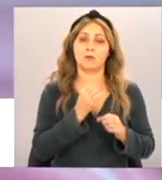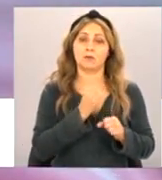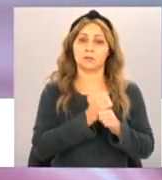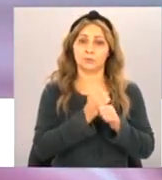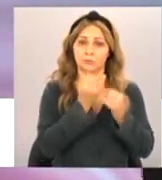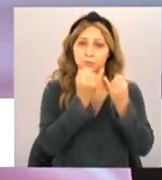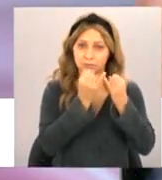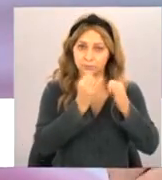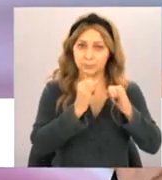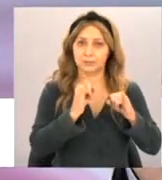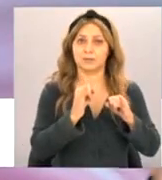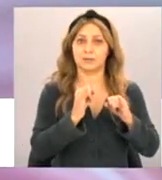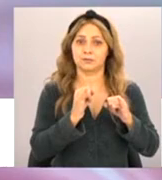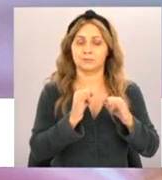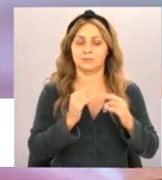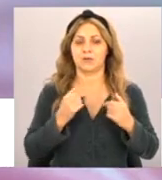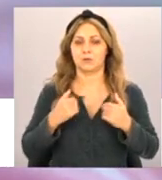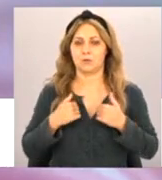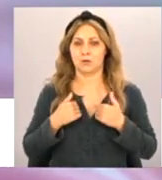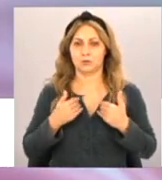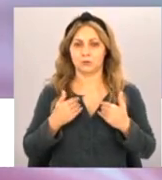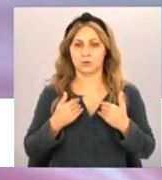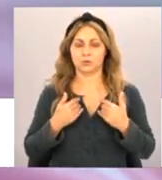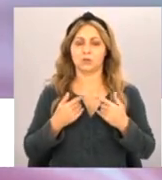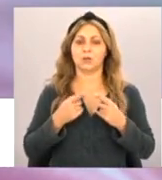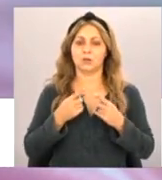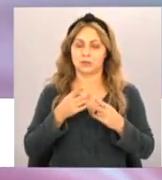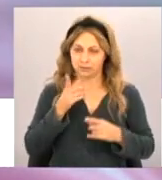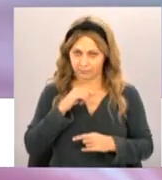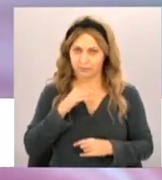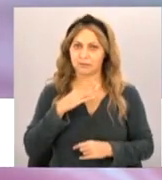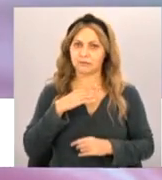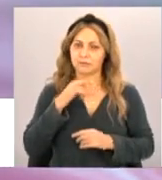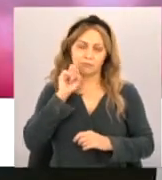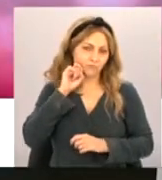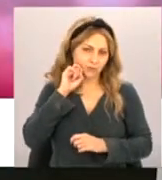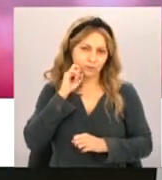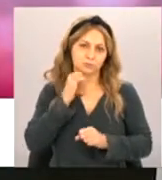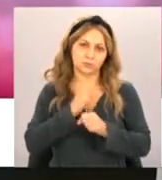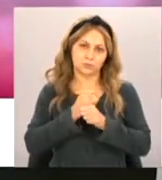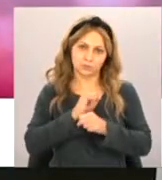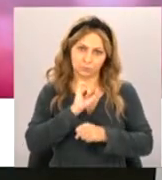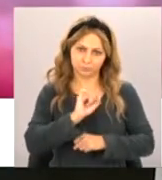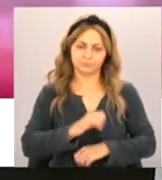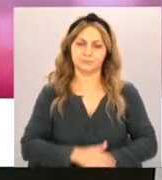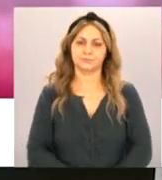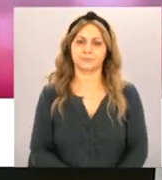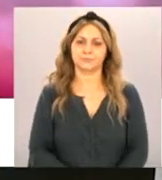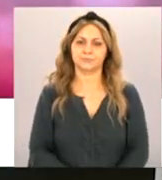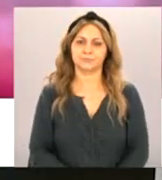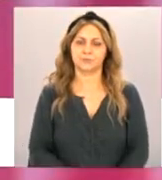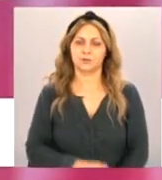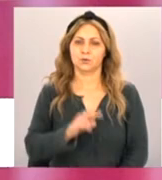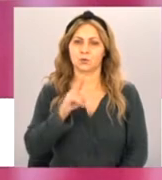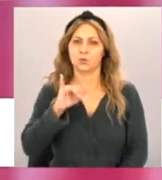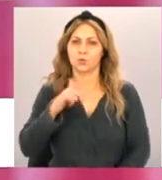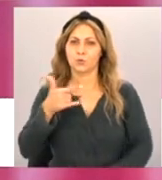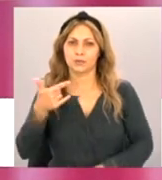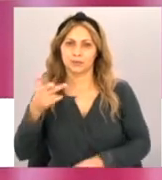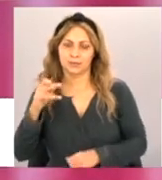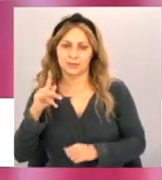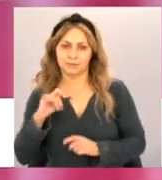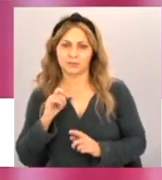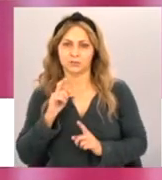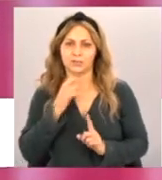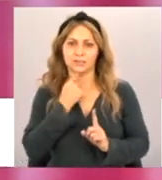forças convergentes na defesa dos direitos dos trabalhadores quem vai ser o rei tava as já tinha acusado por diversas